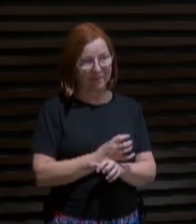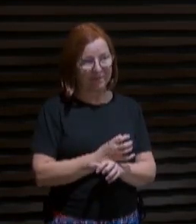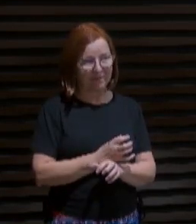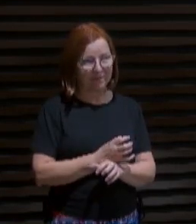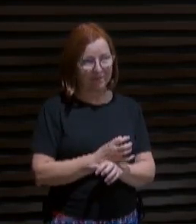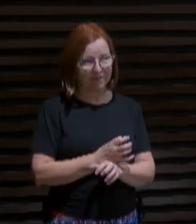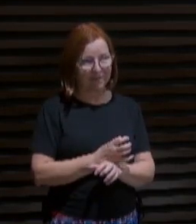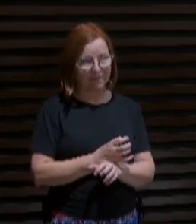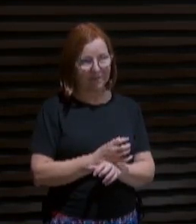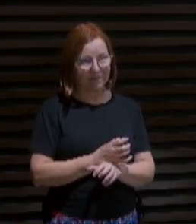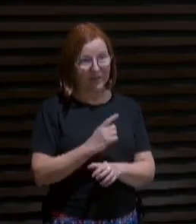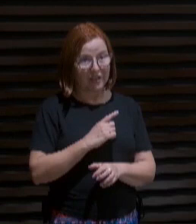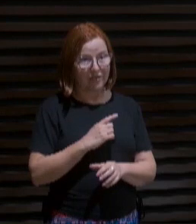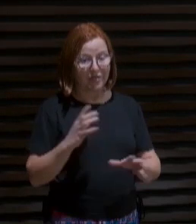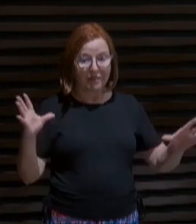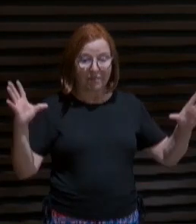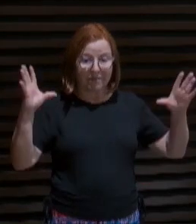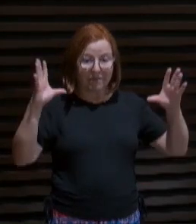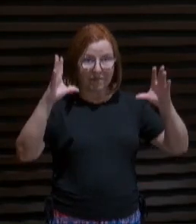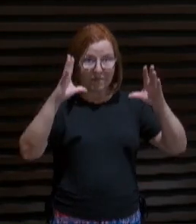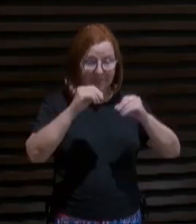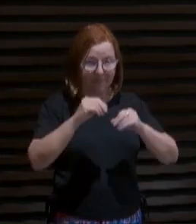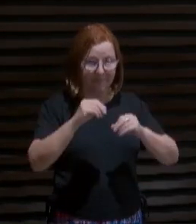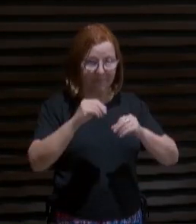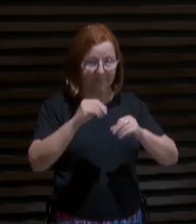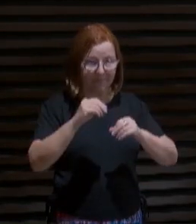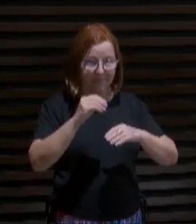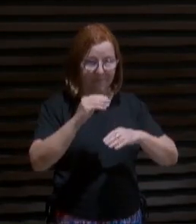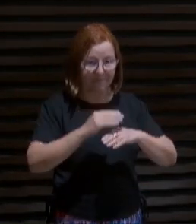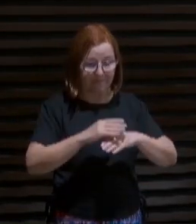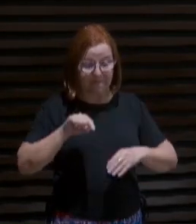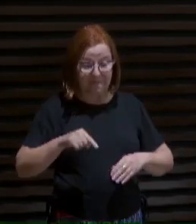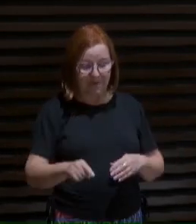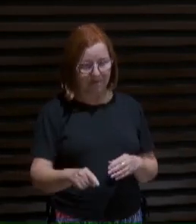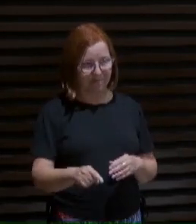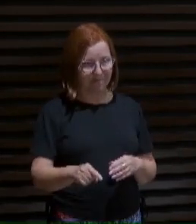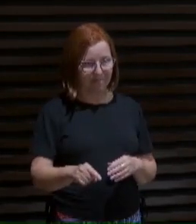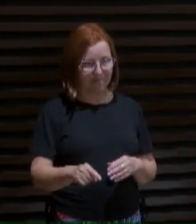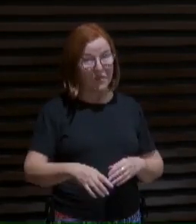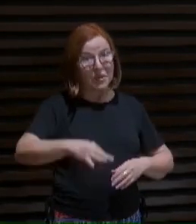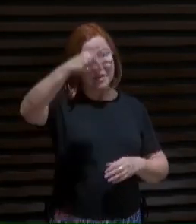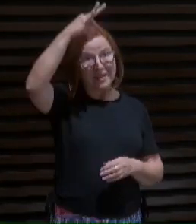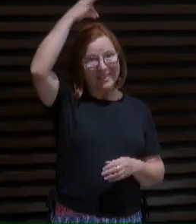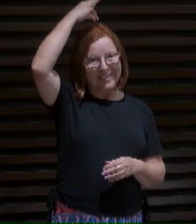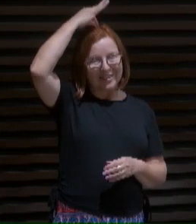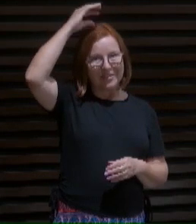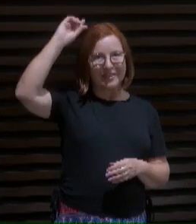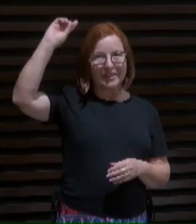e havia trevas sobre a face do abismo, e o Espírito de Deus pairava